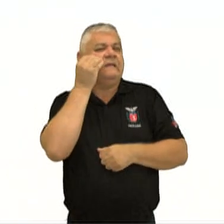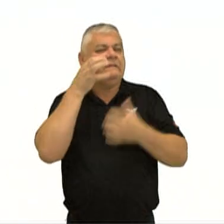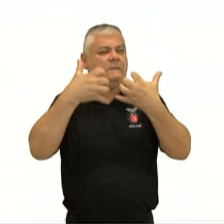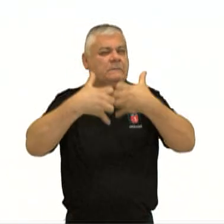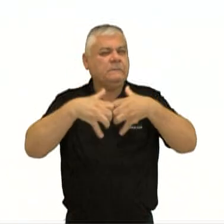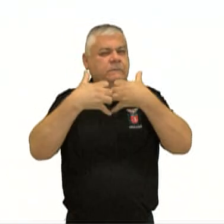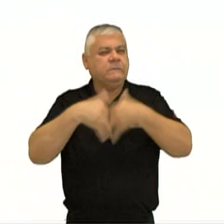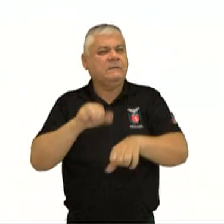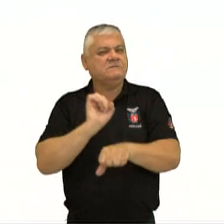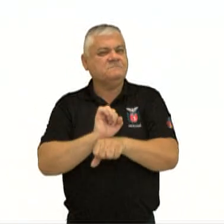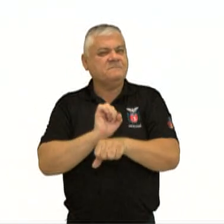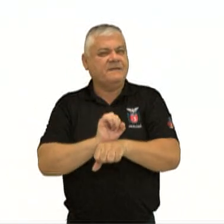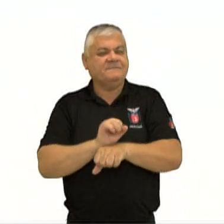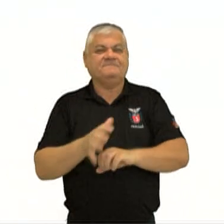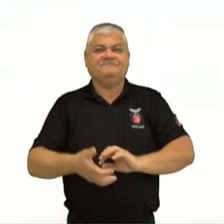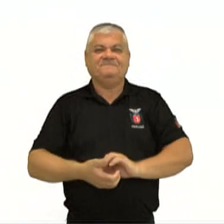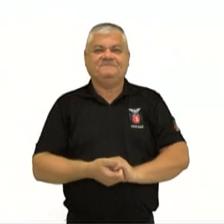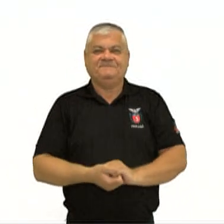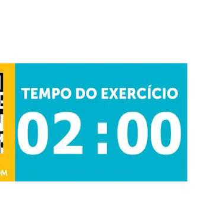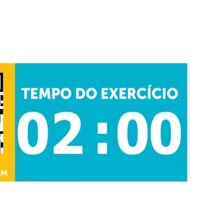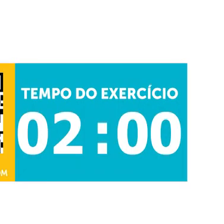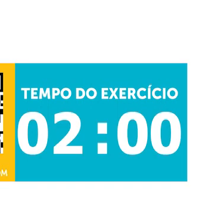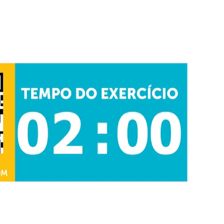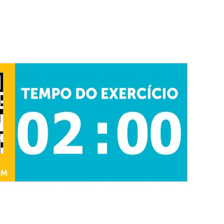aguardo vocês aqui.